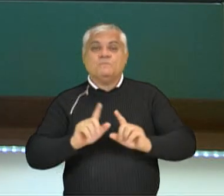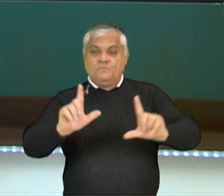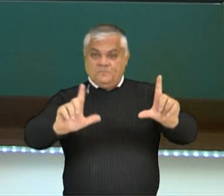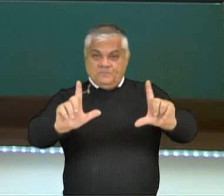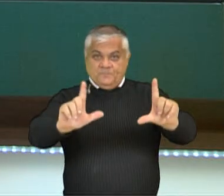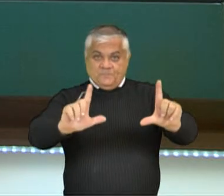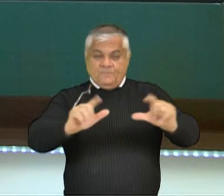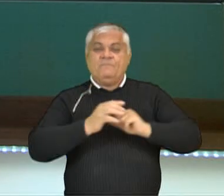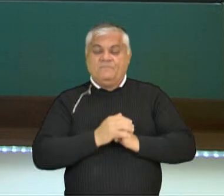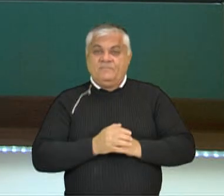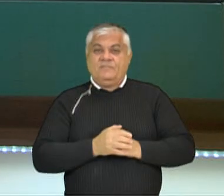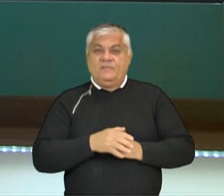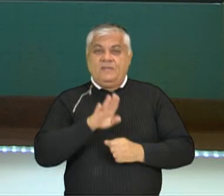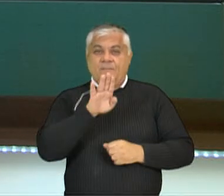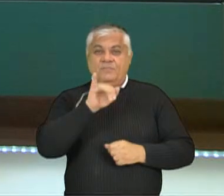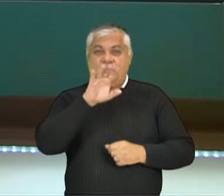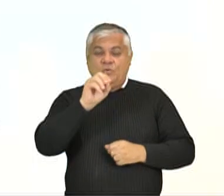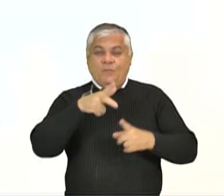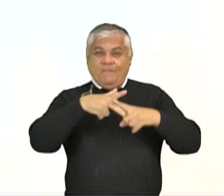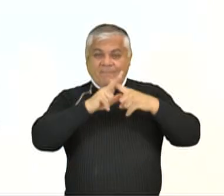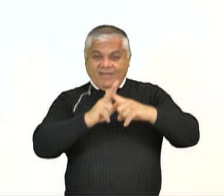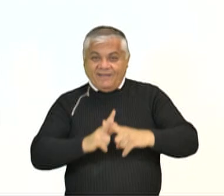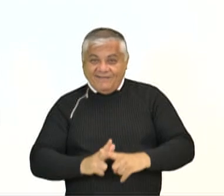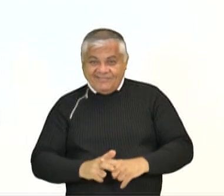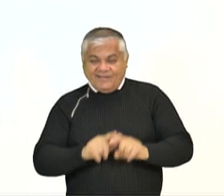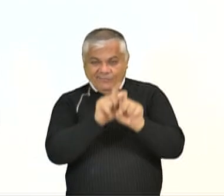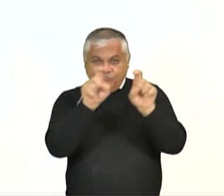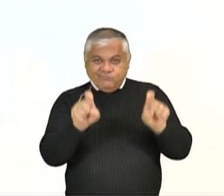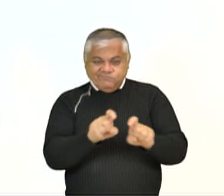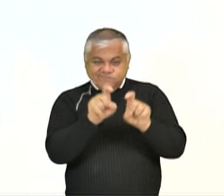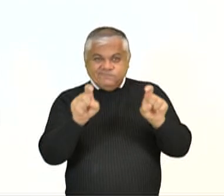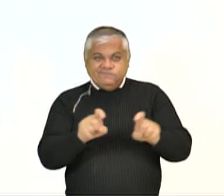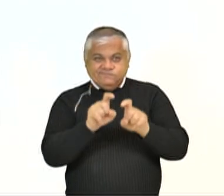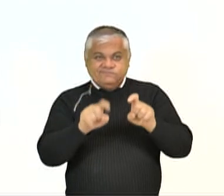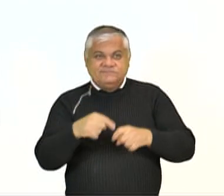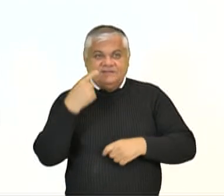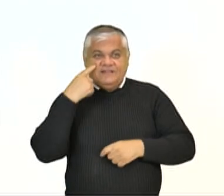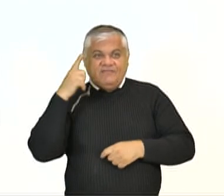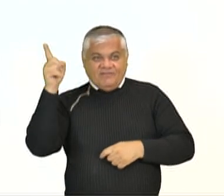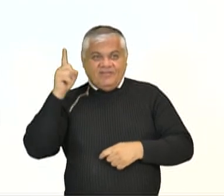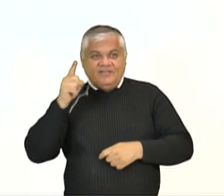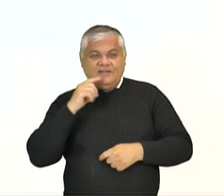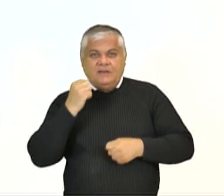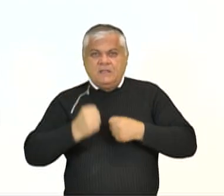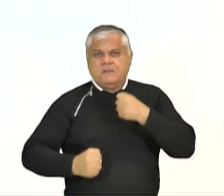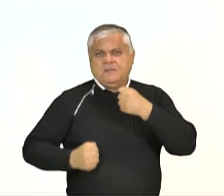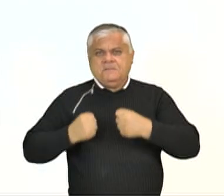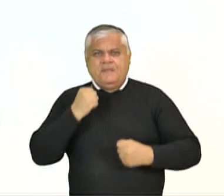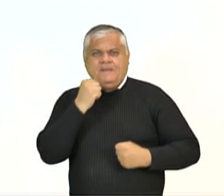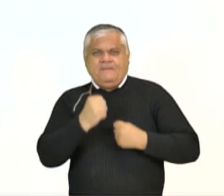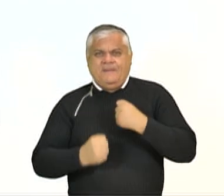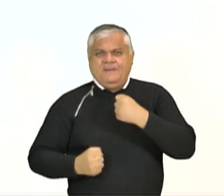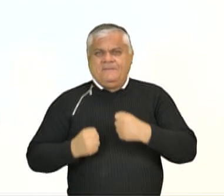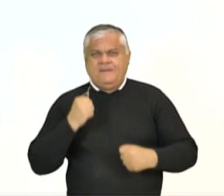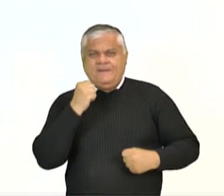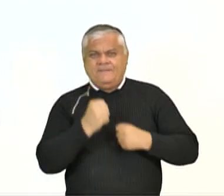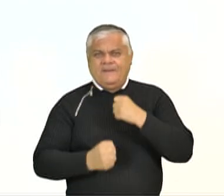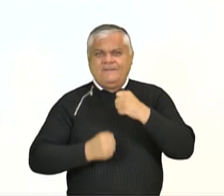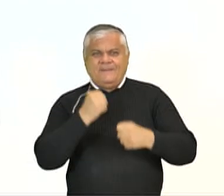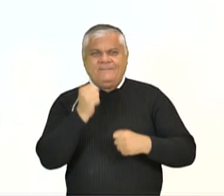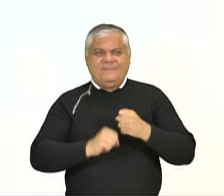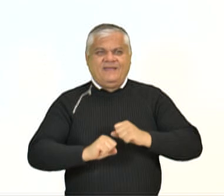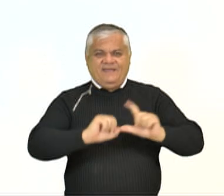Tecnologia na biomecânica, como vocês podem ver na imagem, né? Tá vendo? Ele está fazendo ali um exercício, né? Tá correndo,